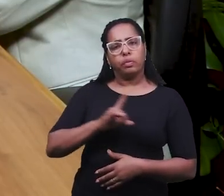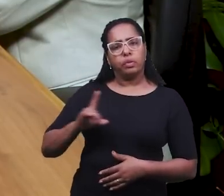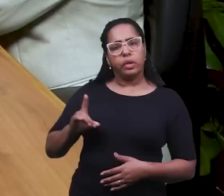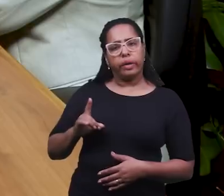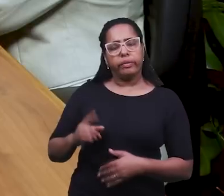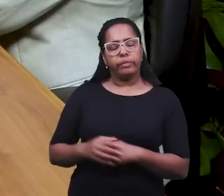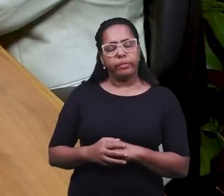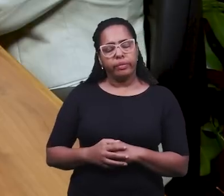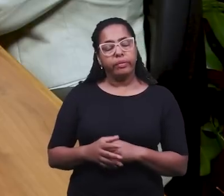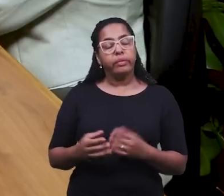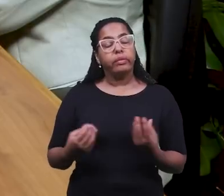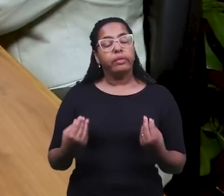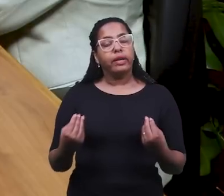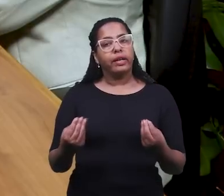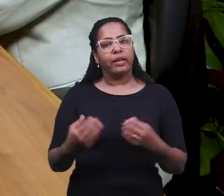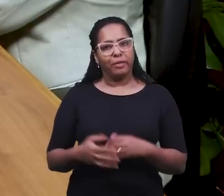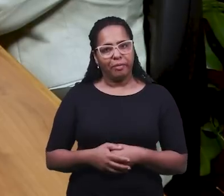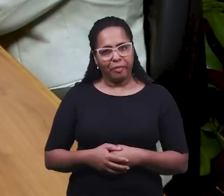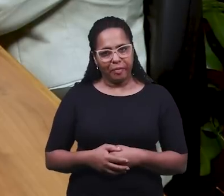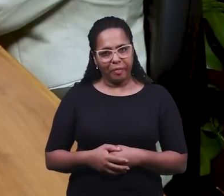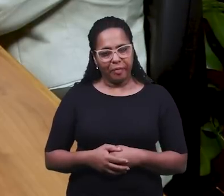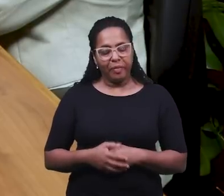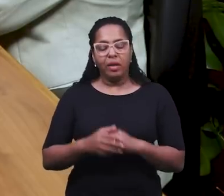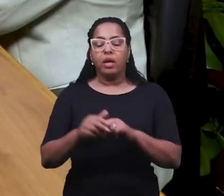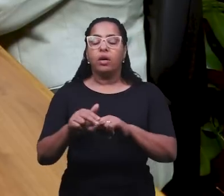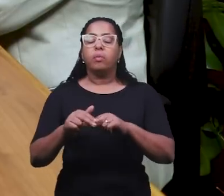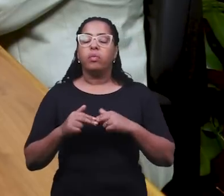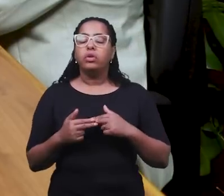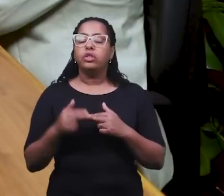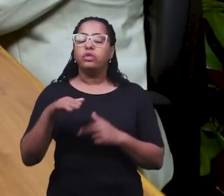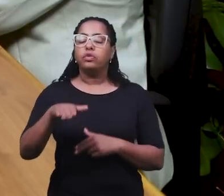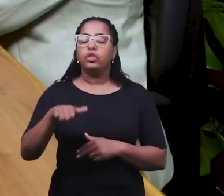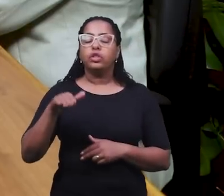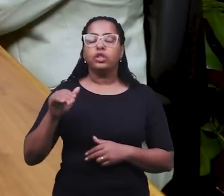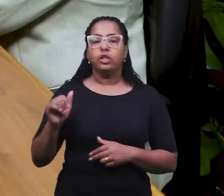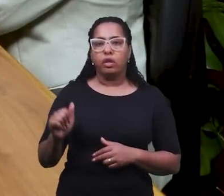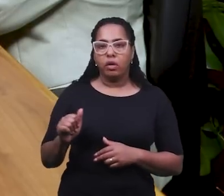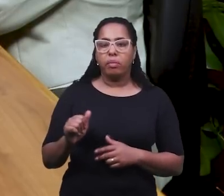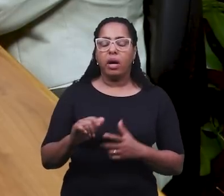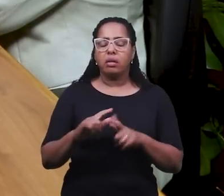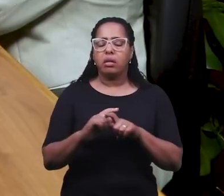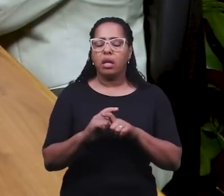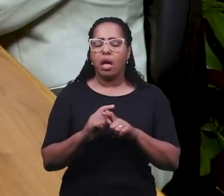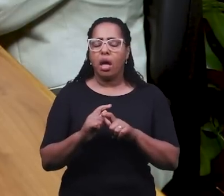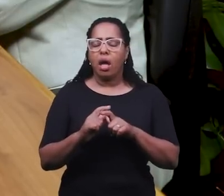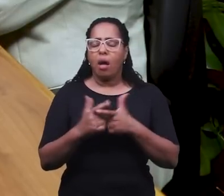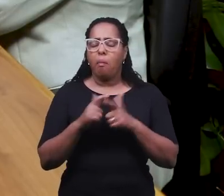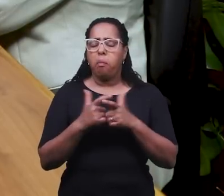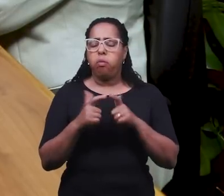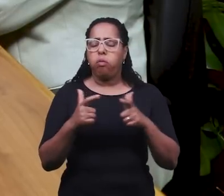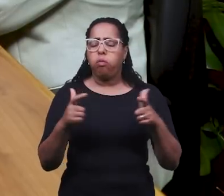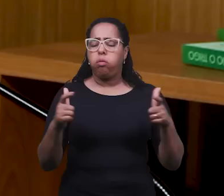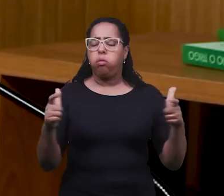O diácono foi levantado porque eles foram levantados, porque a igreja cresceu